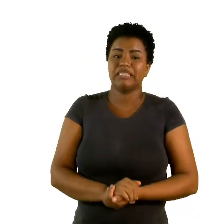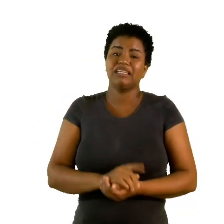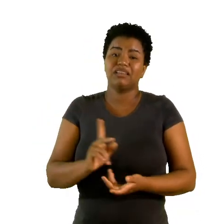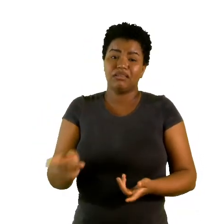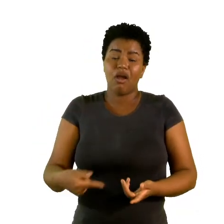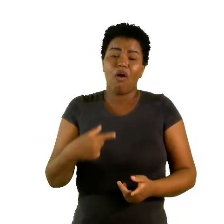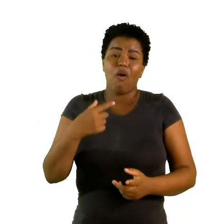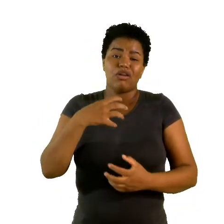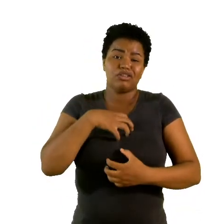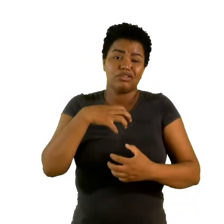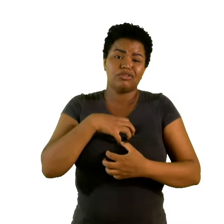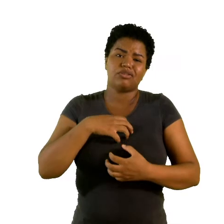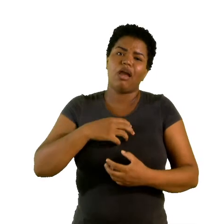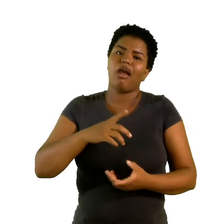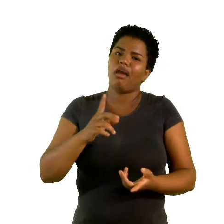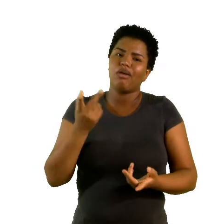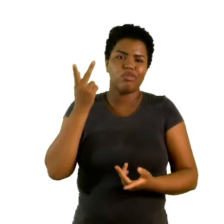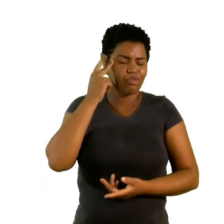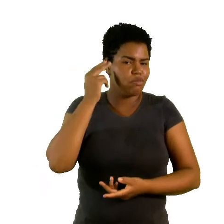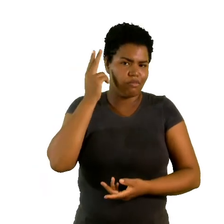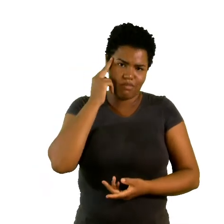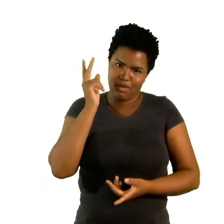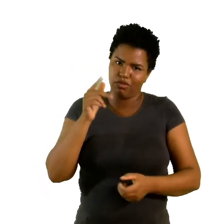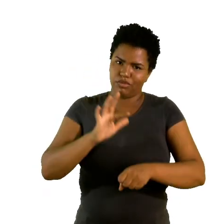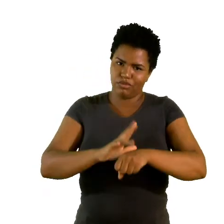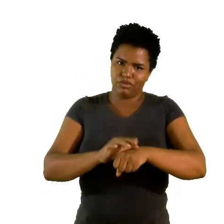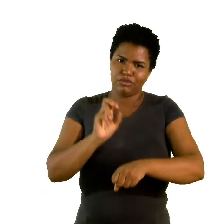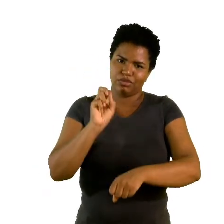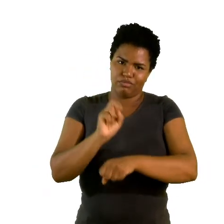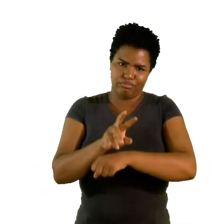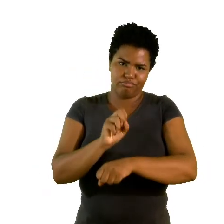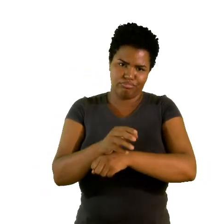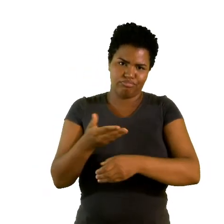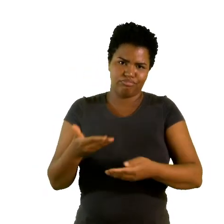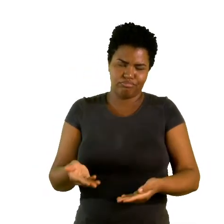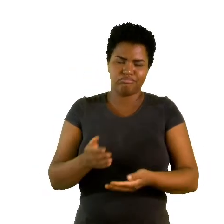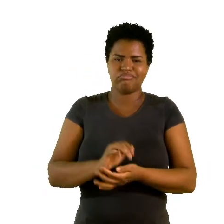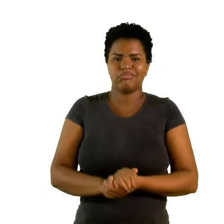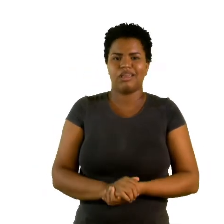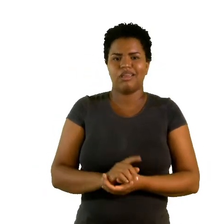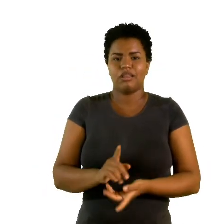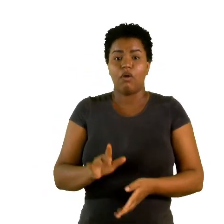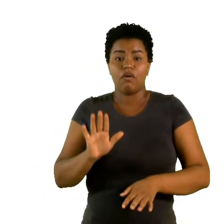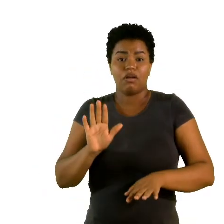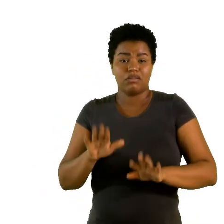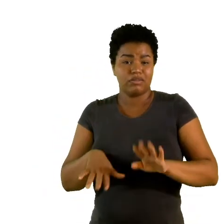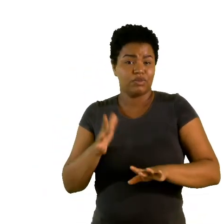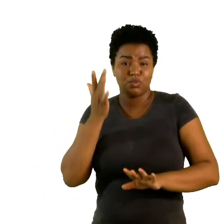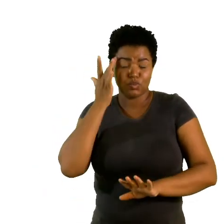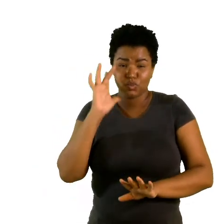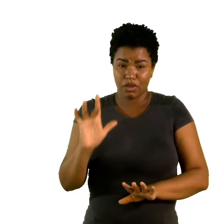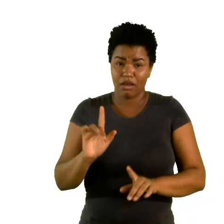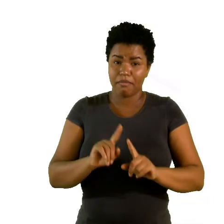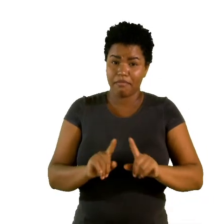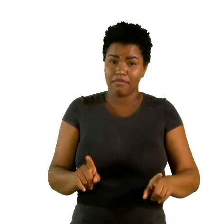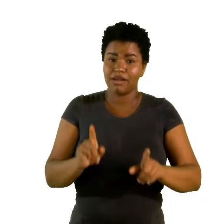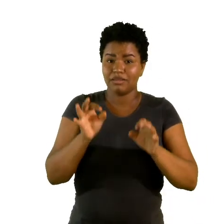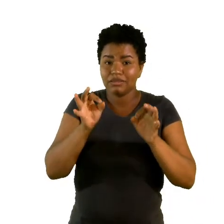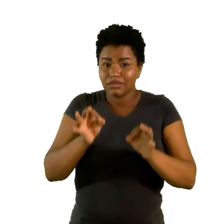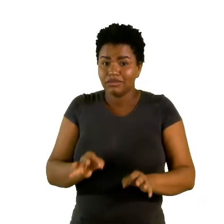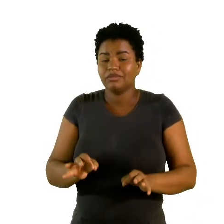causadas por vírus. E apesar de não saber com absoluta certeza qual vírus